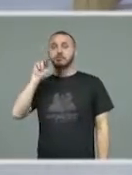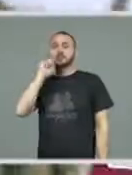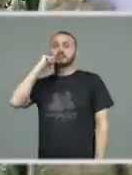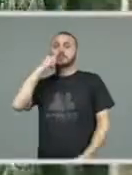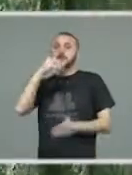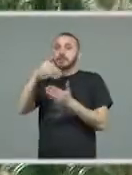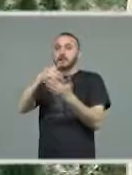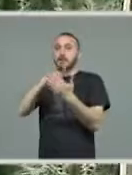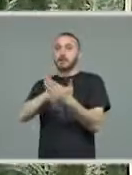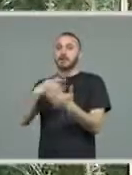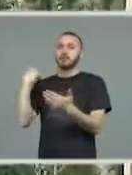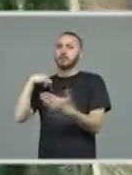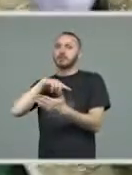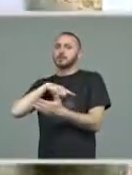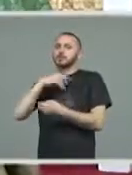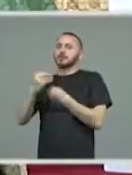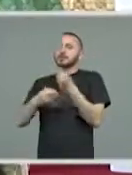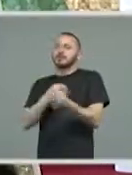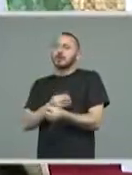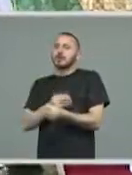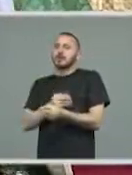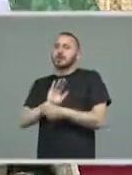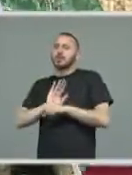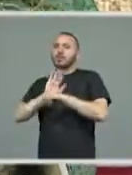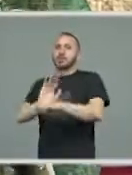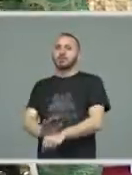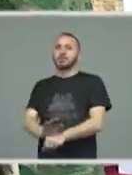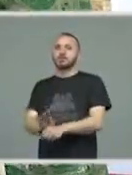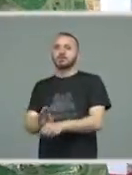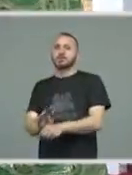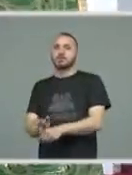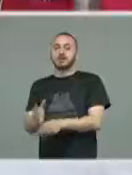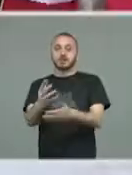como colaboradores entre a redenção e a consumação.